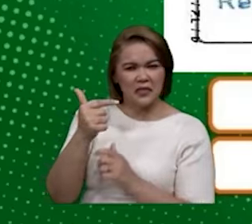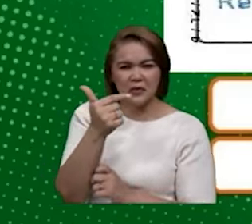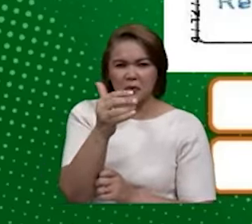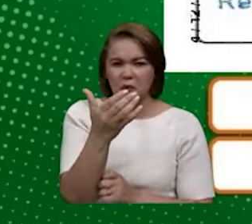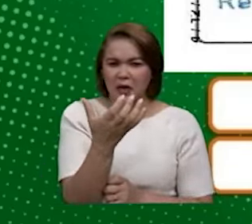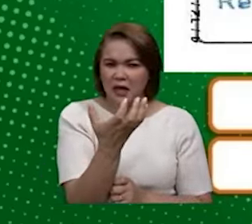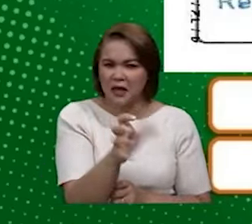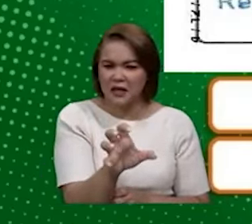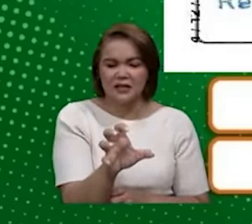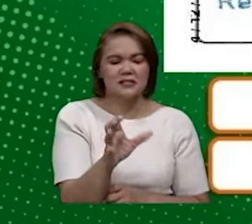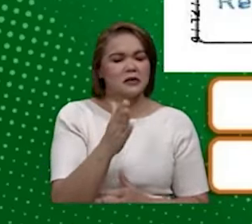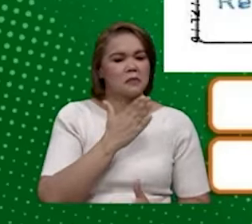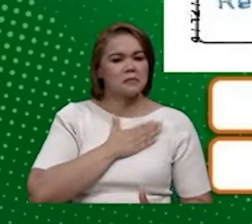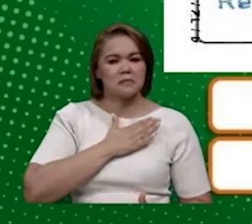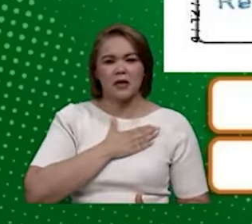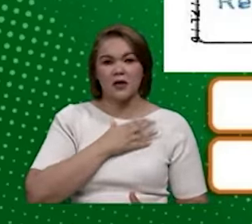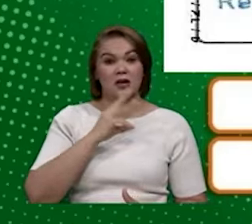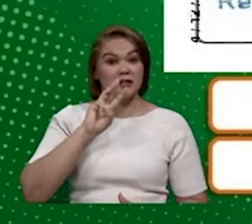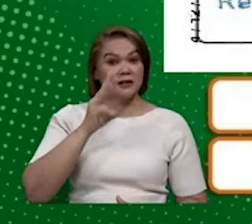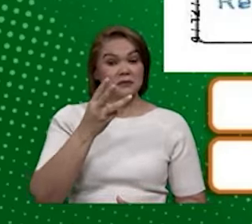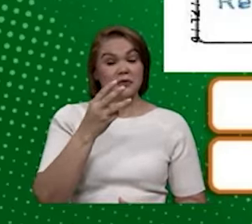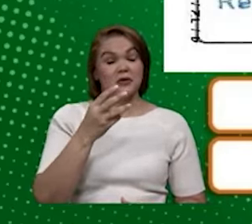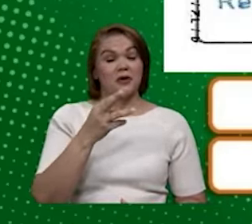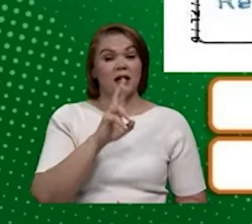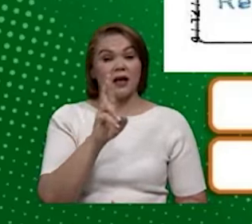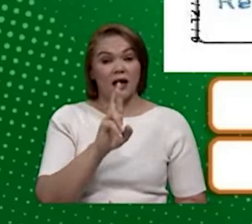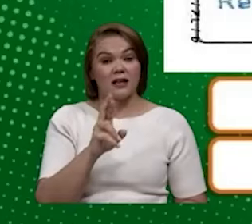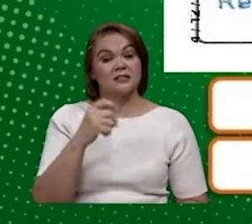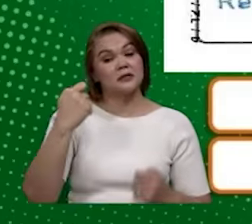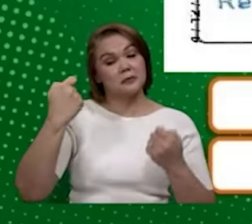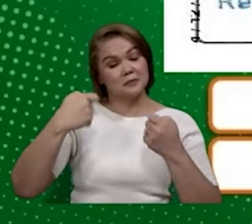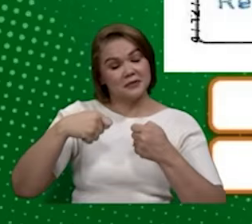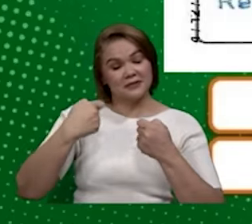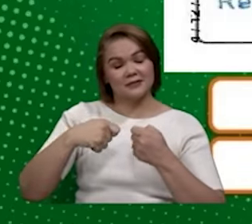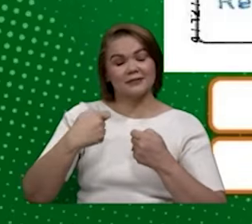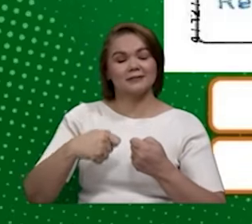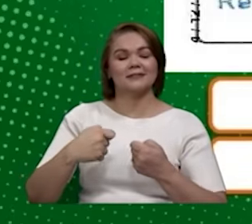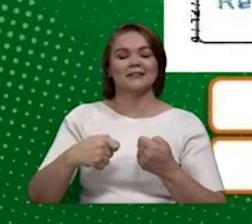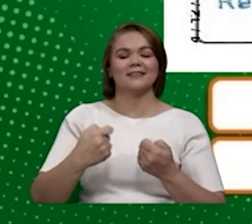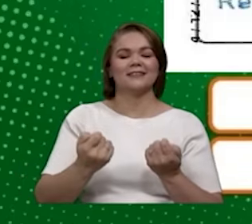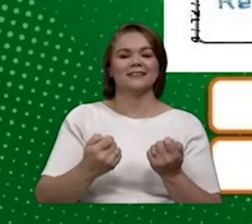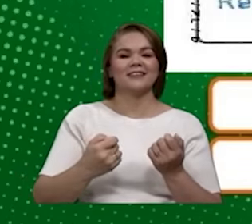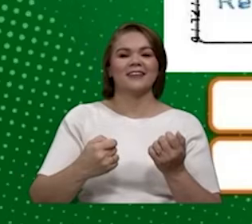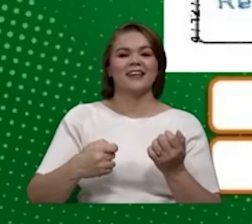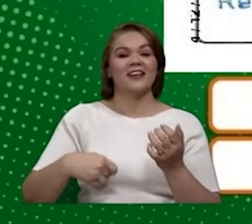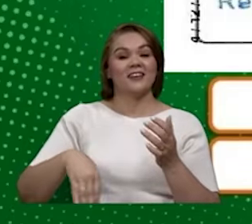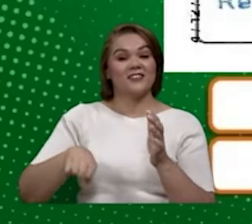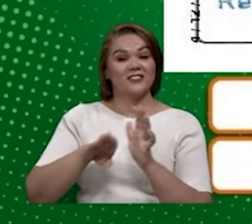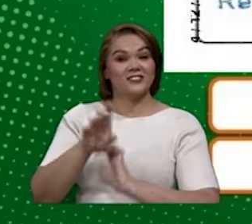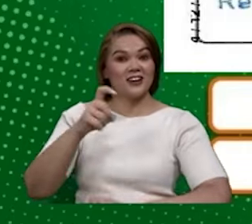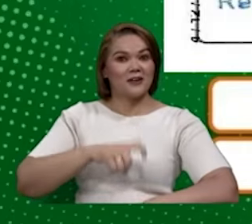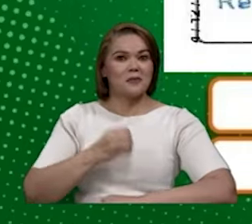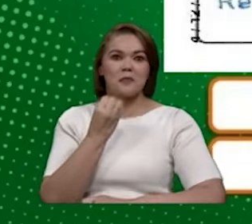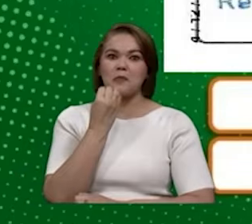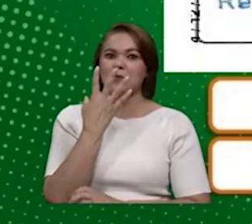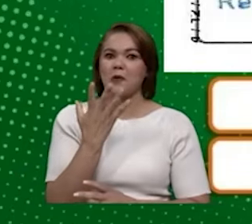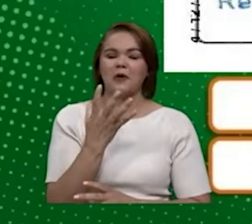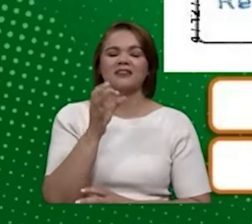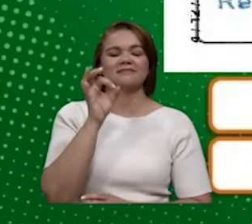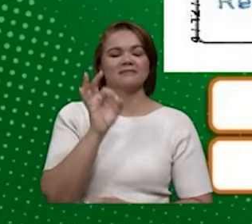Que são não. Meus, esses R$3.000 eu tô precisando e muito, e vão chegar em boa hora com certeza.